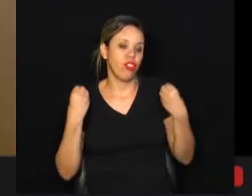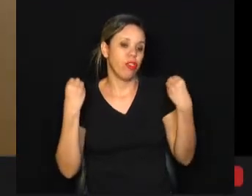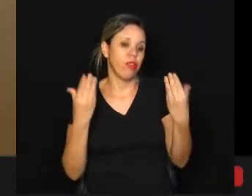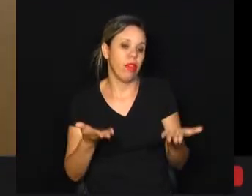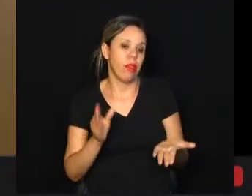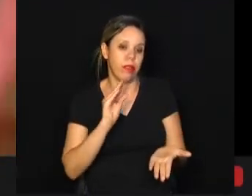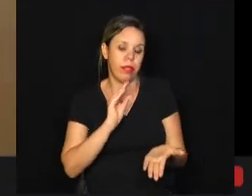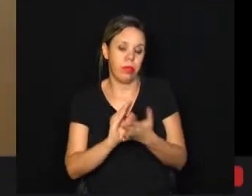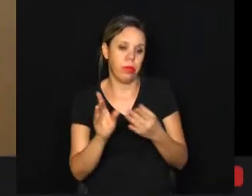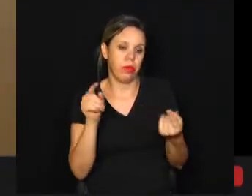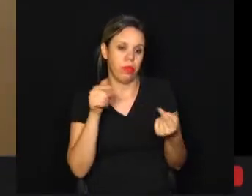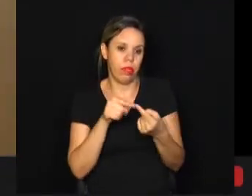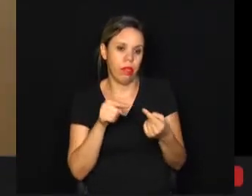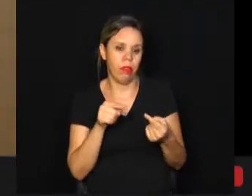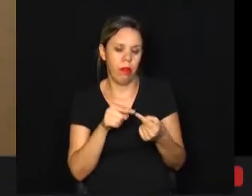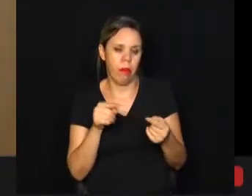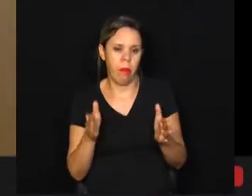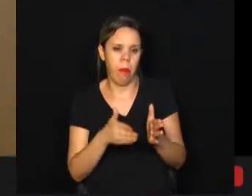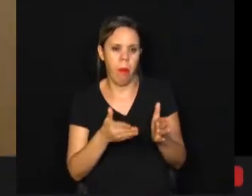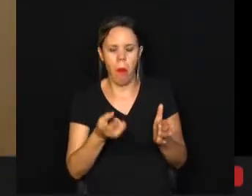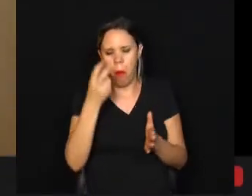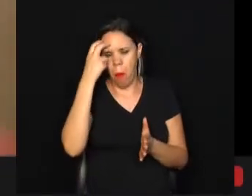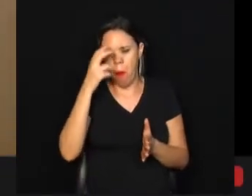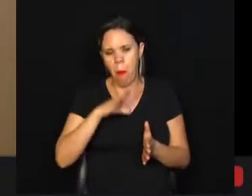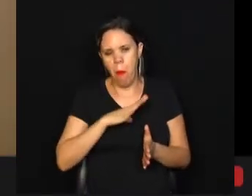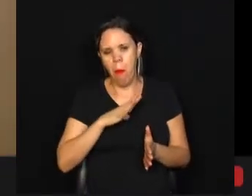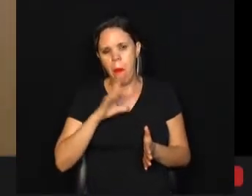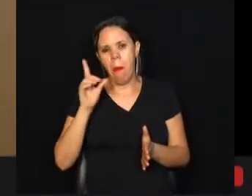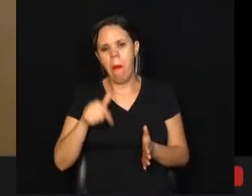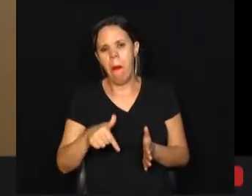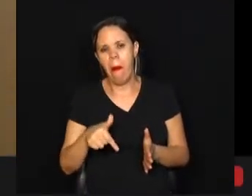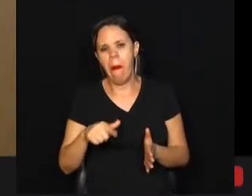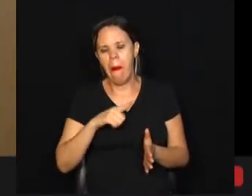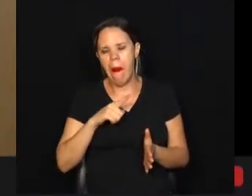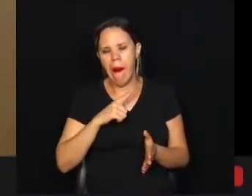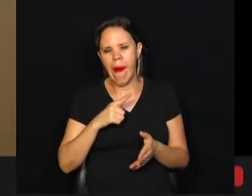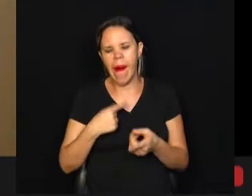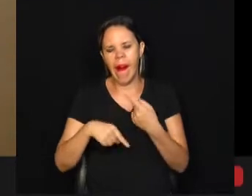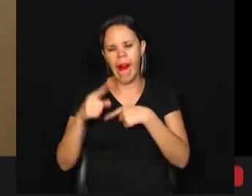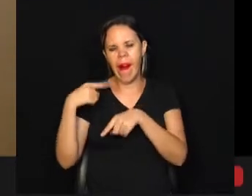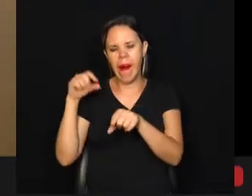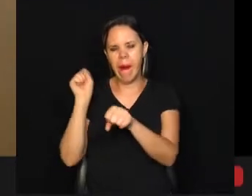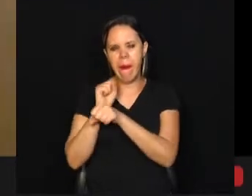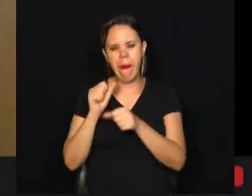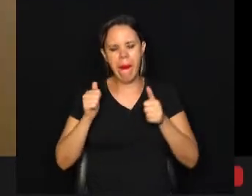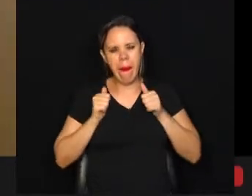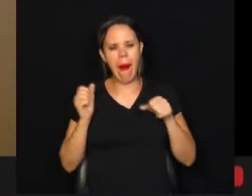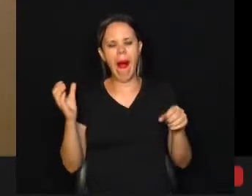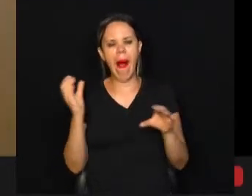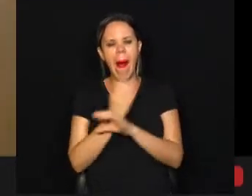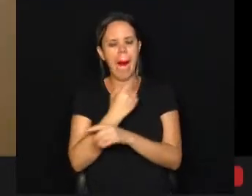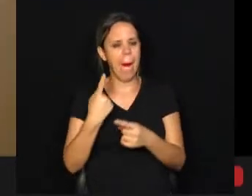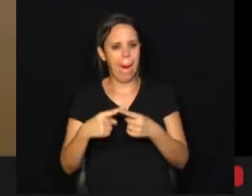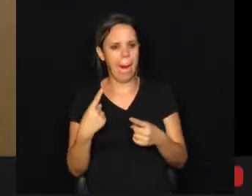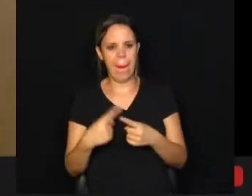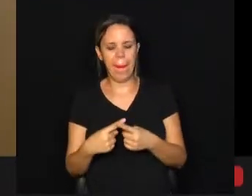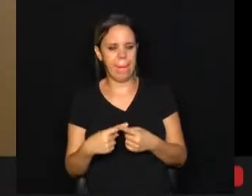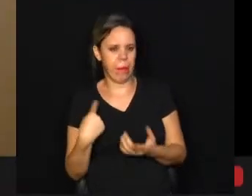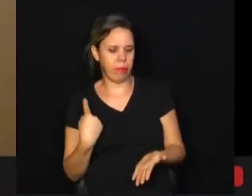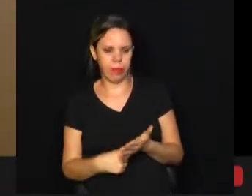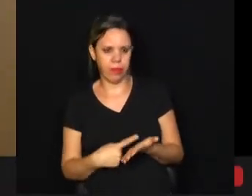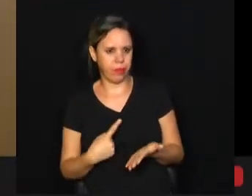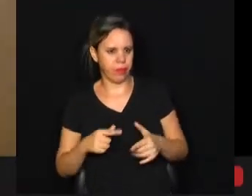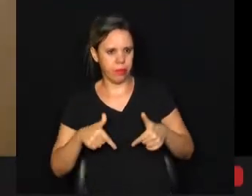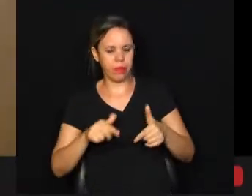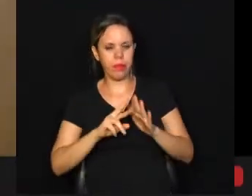diretos para a produção cultural da cidade. Com isso, tem um retrocesso absoluto, porque a gente conta com uma